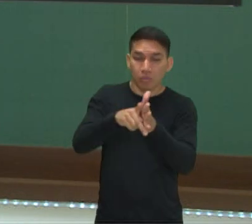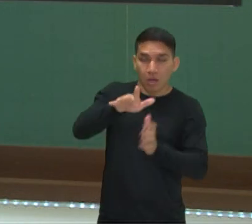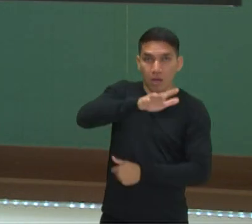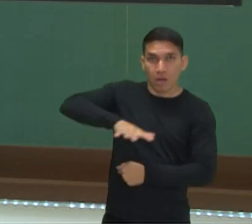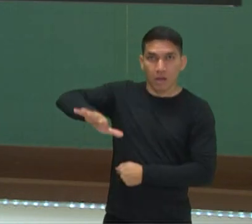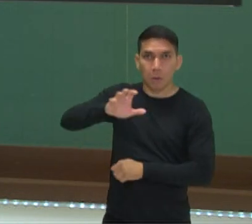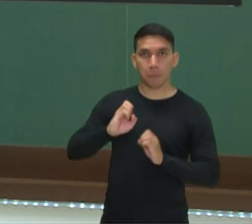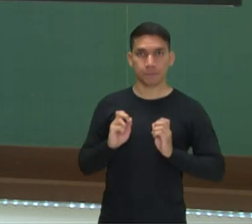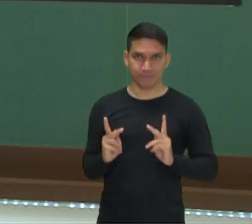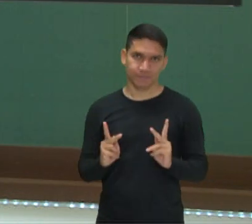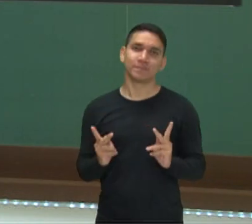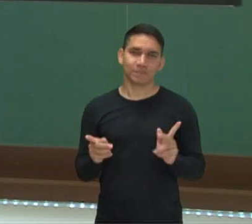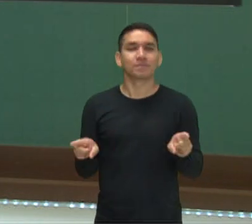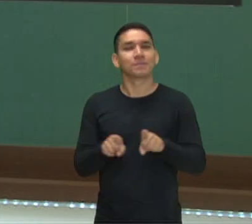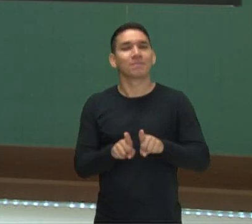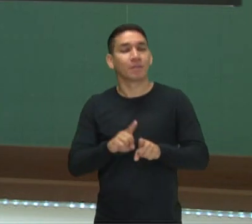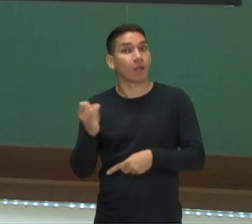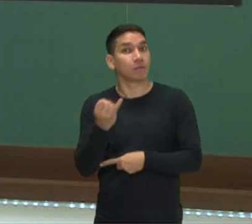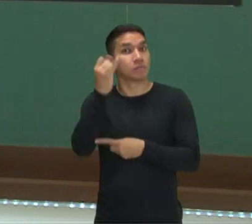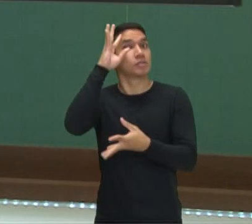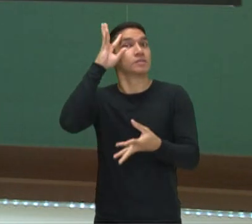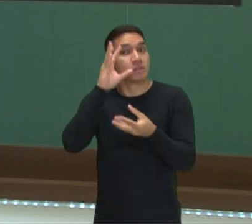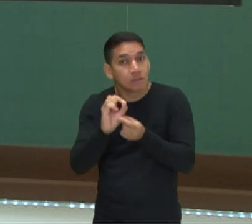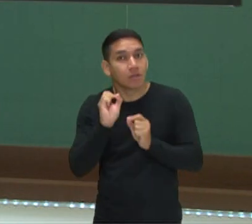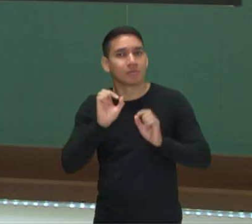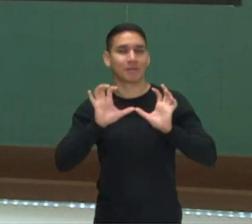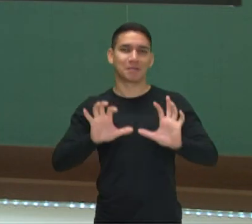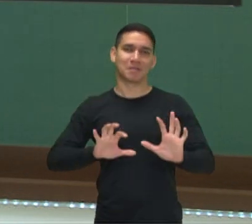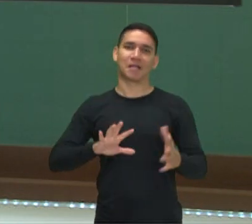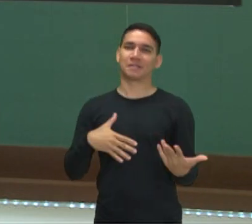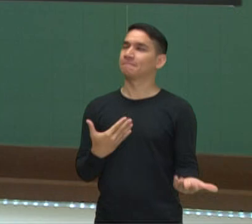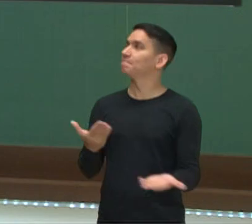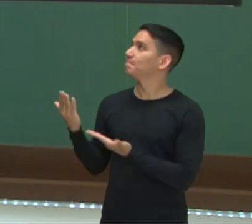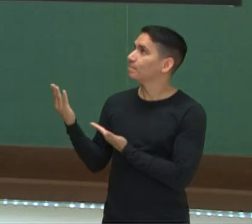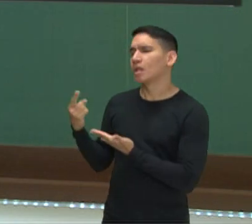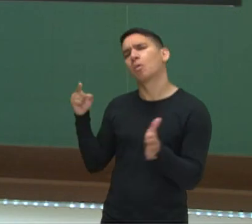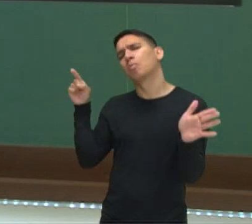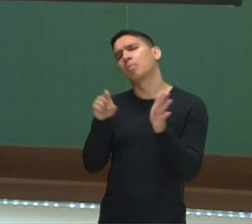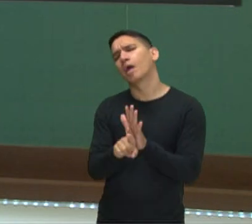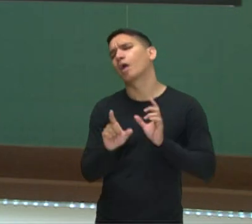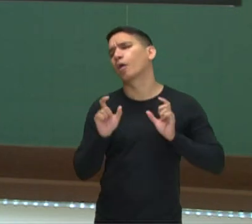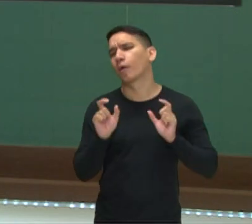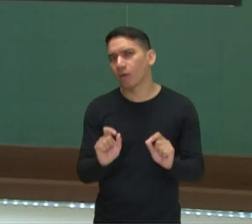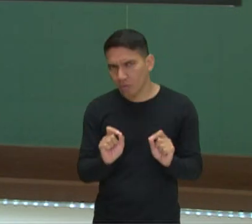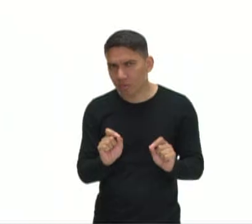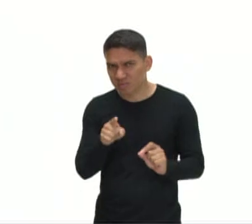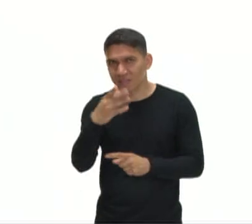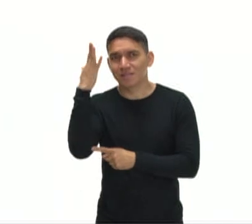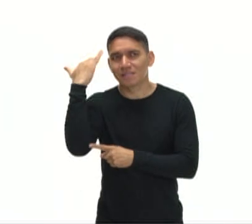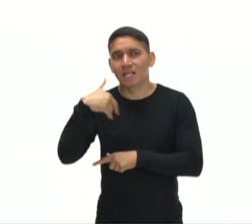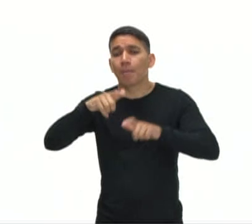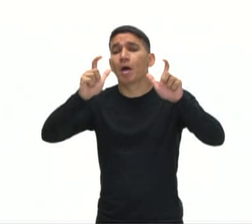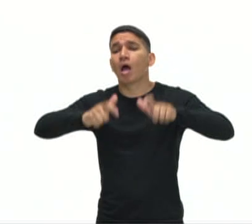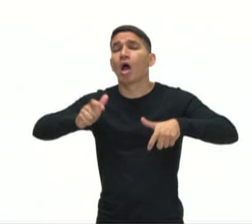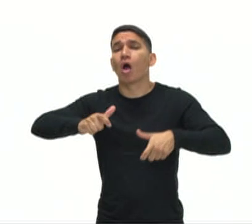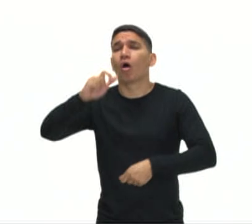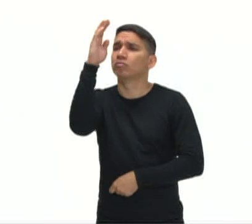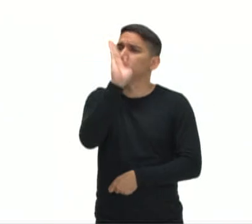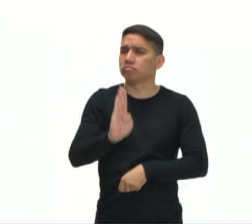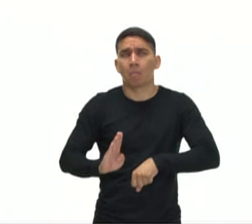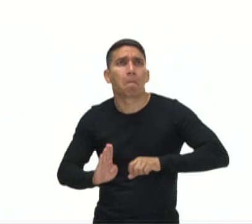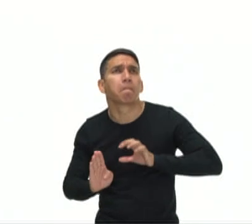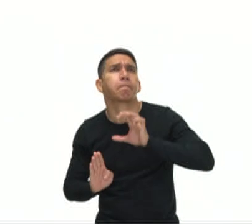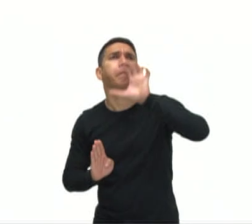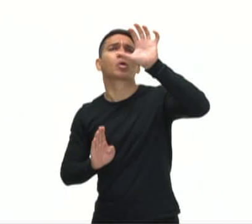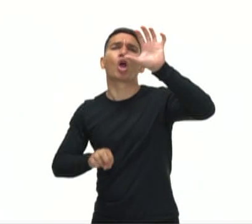região, certo? Então, bem importante pensar a esse respeito. E aí eu pergunto para vocês, primeiro, vocês sabem onde está localizada a